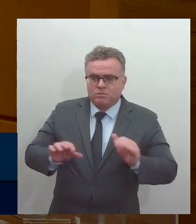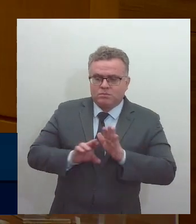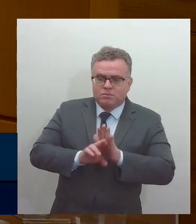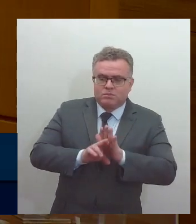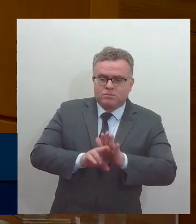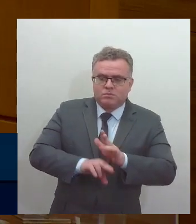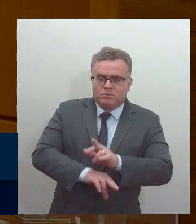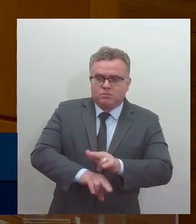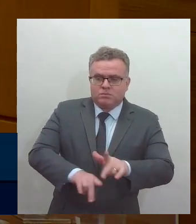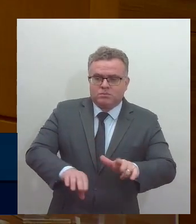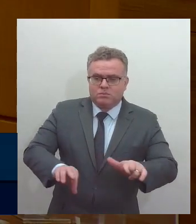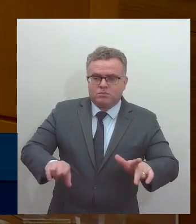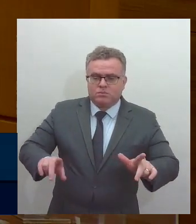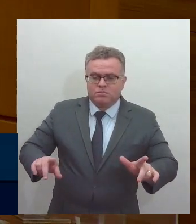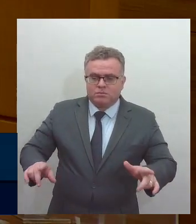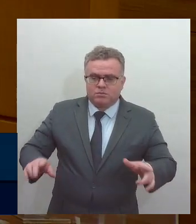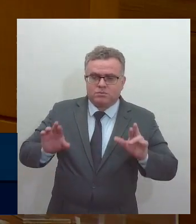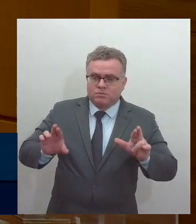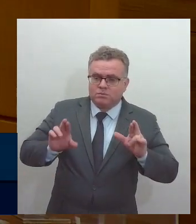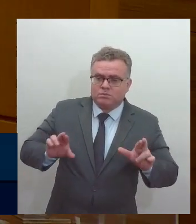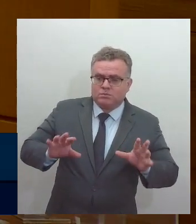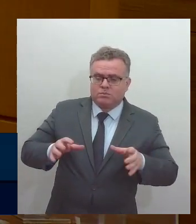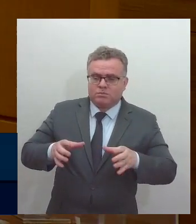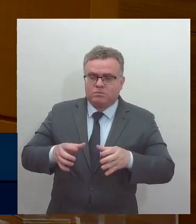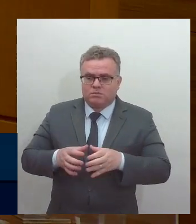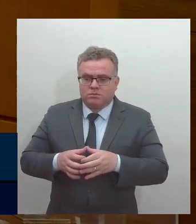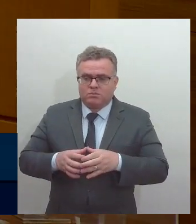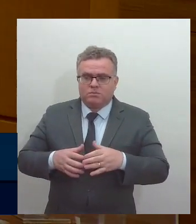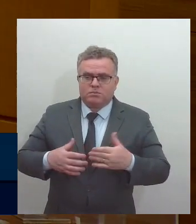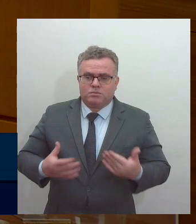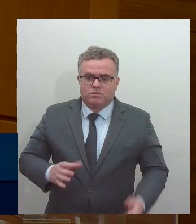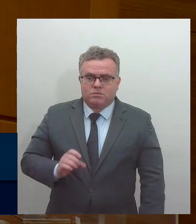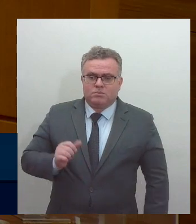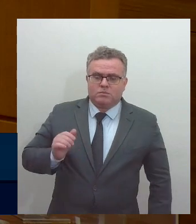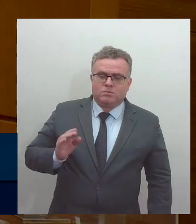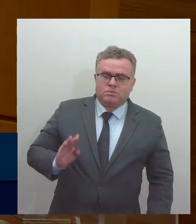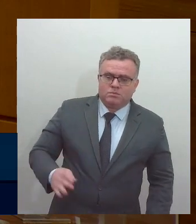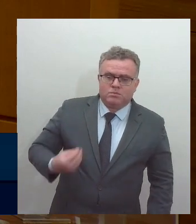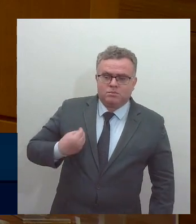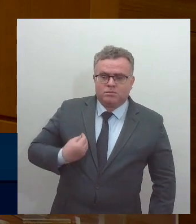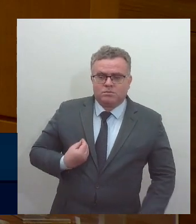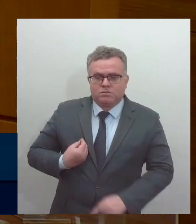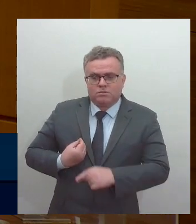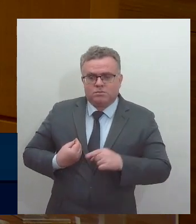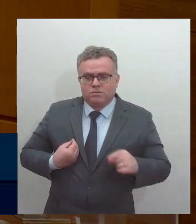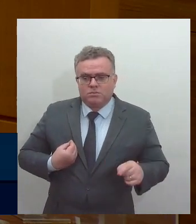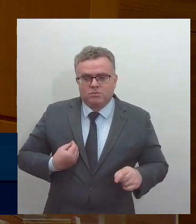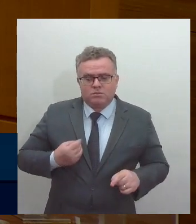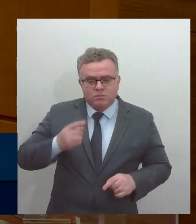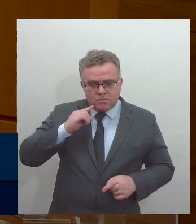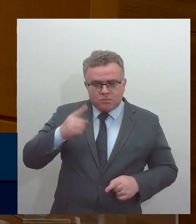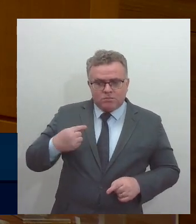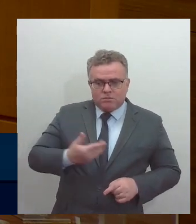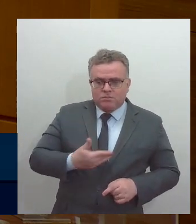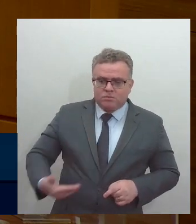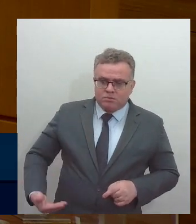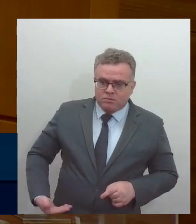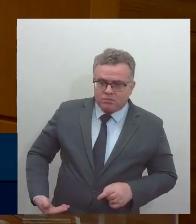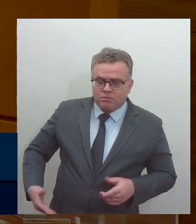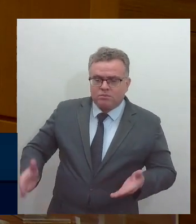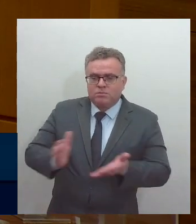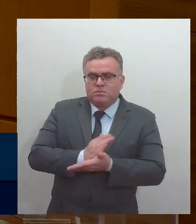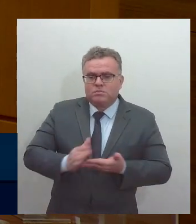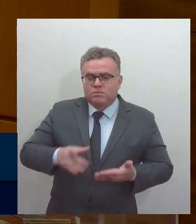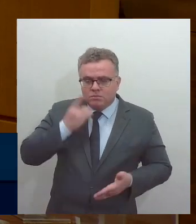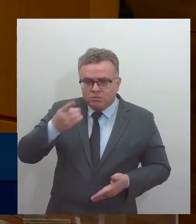times, OAB, também aqui presente, Defensoria Pública, alguns parlamentares, o pessoal da SSP.